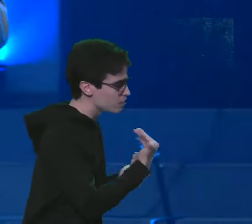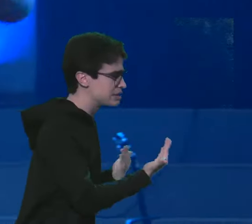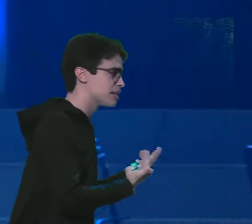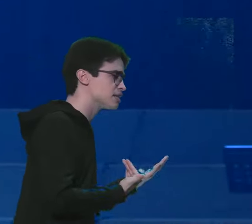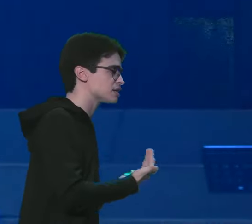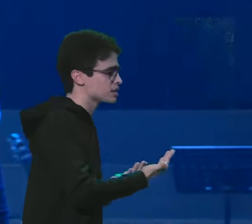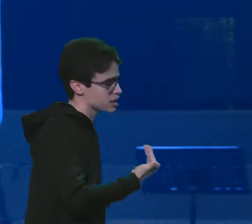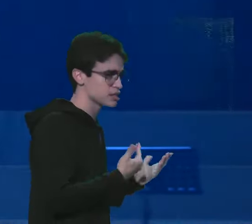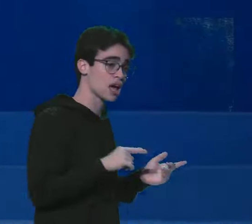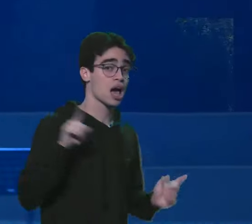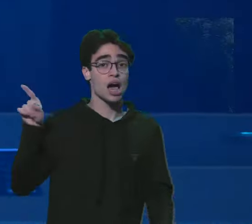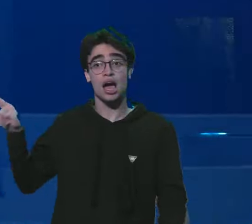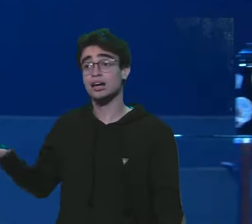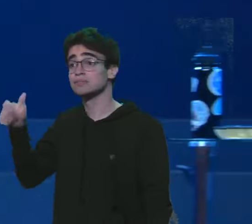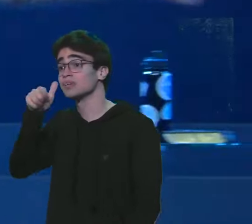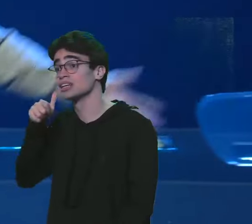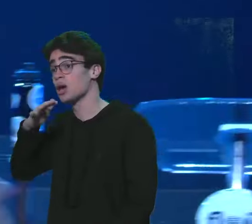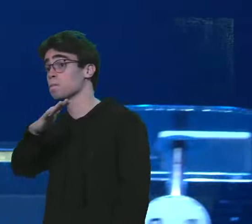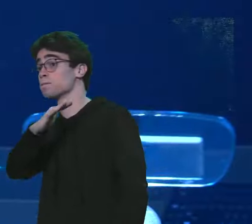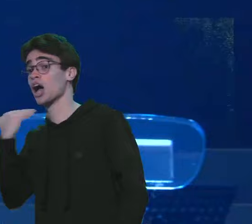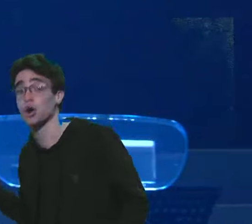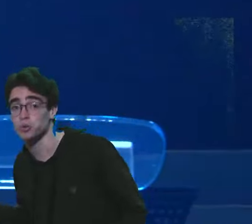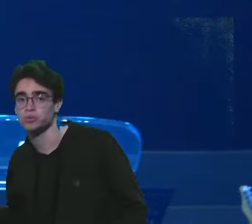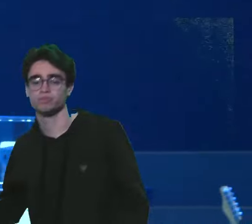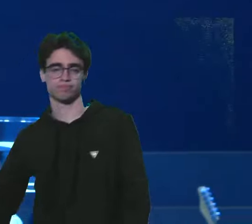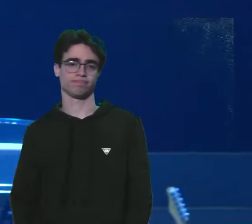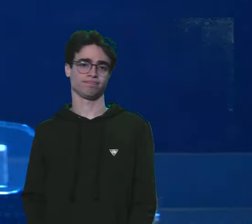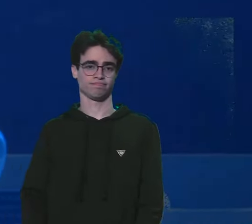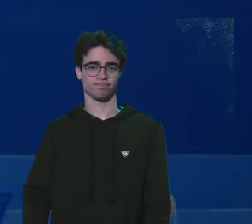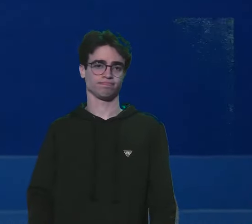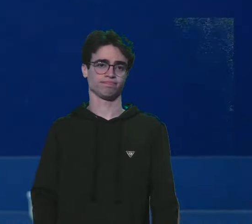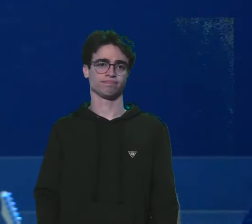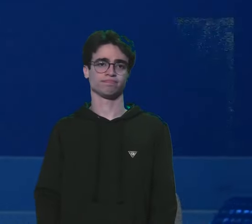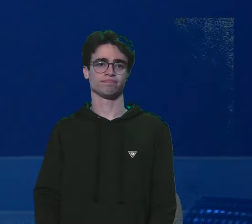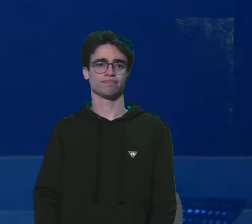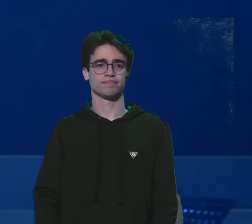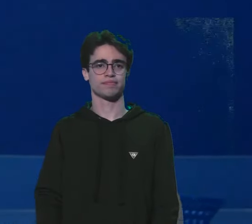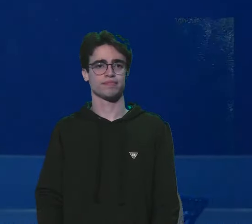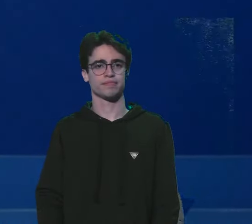e enquanto isso a filha de Jairo morreu.